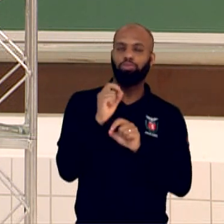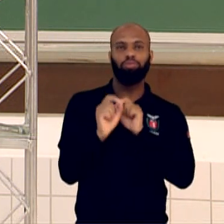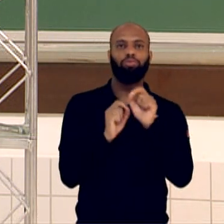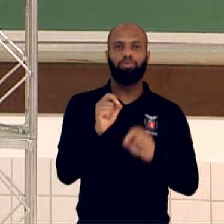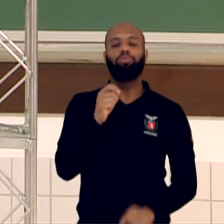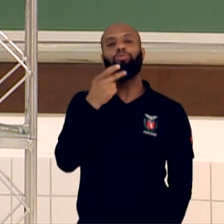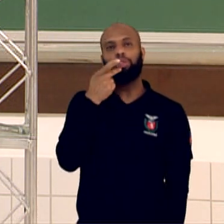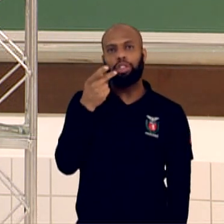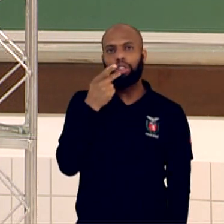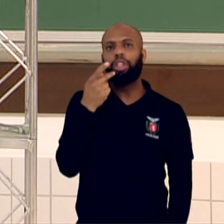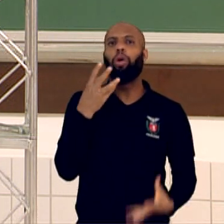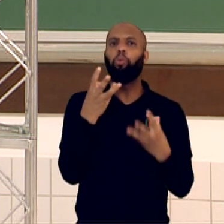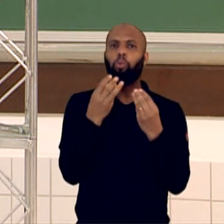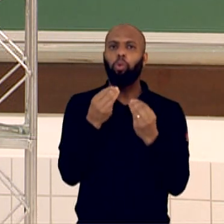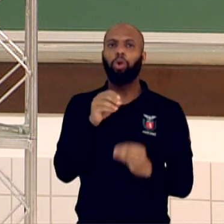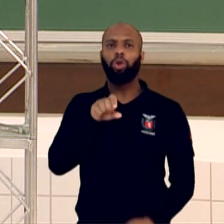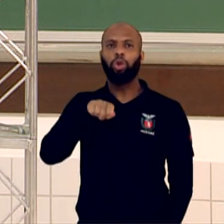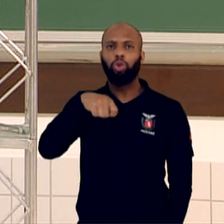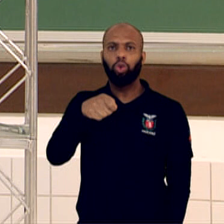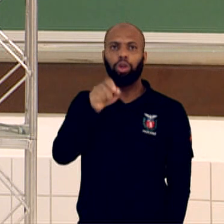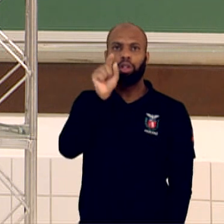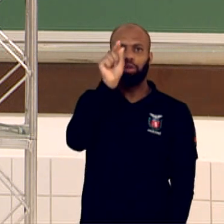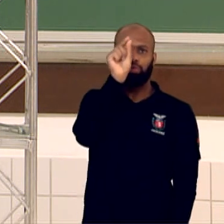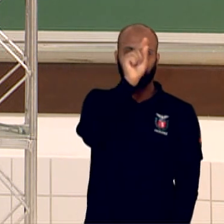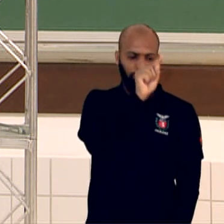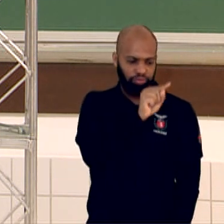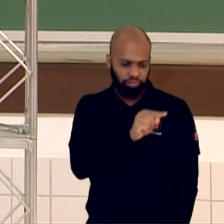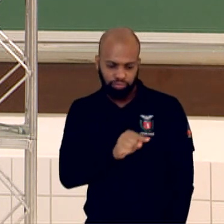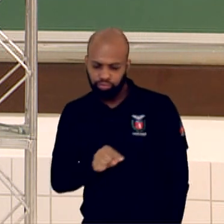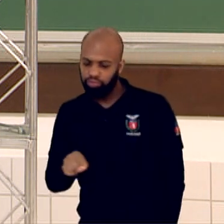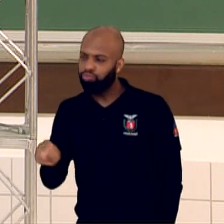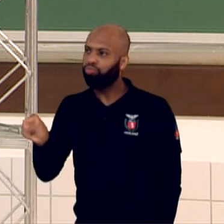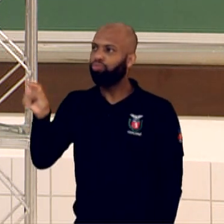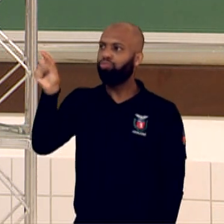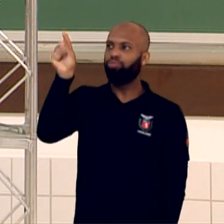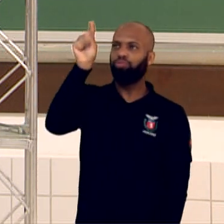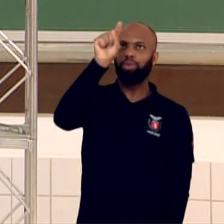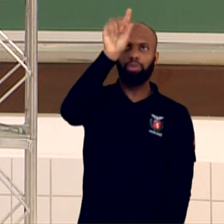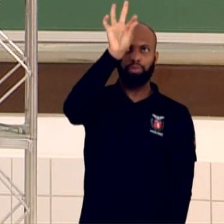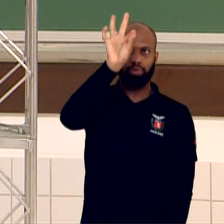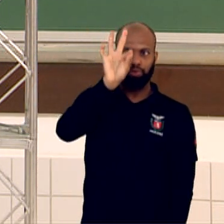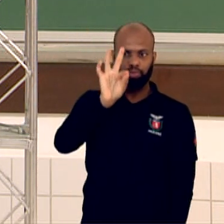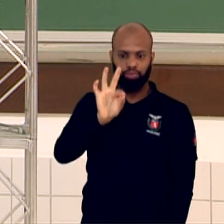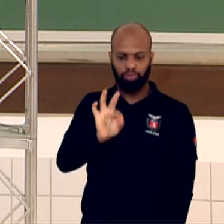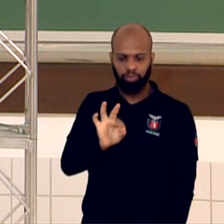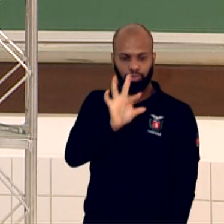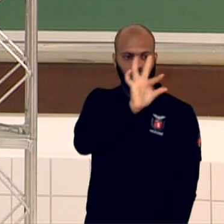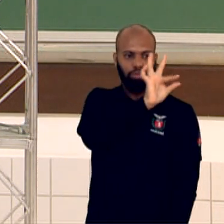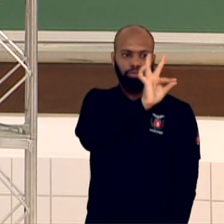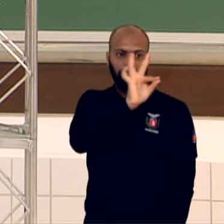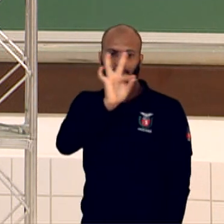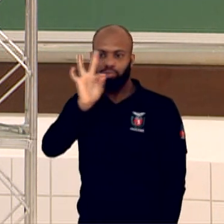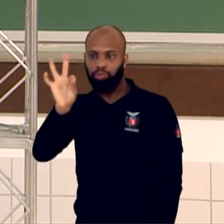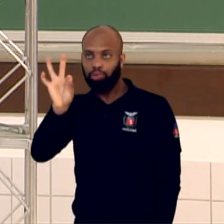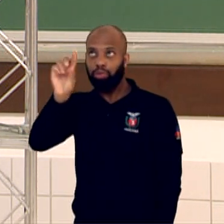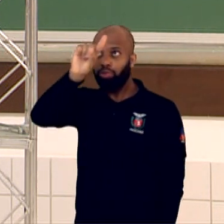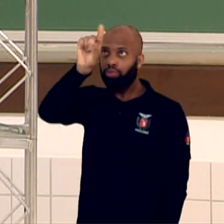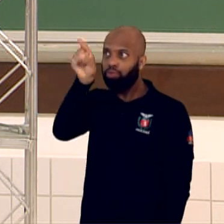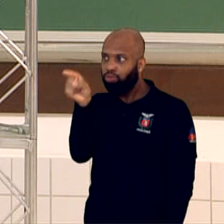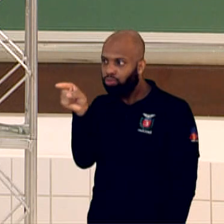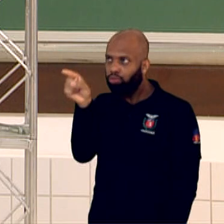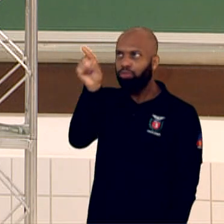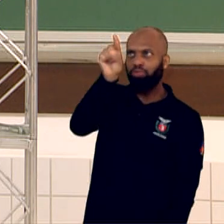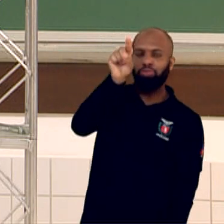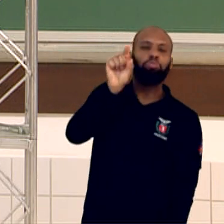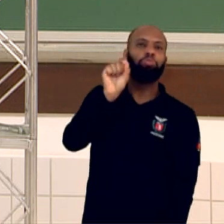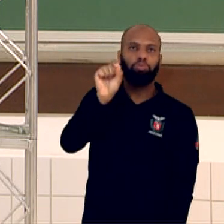falar bastante da circunferência trigonométrica, os quadrantes, os arcos côngruos e também aprender a reduzir um arco